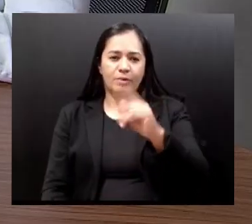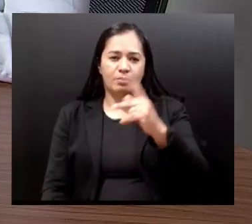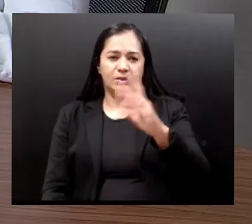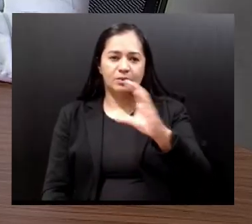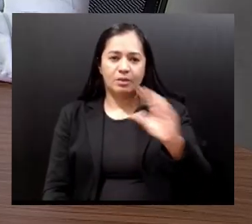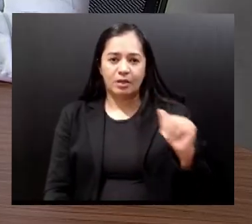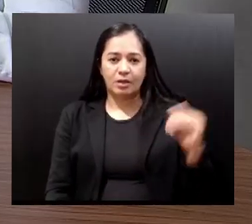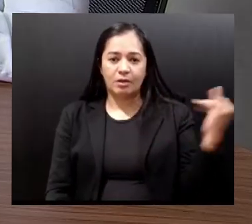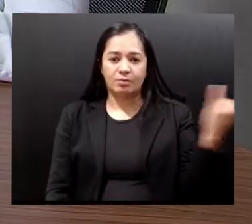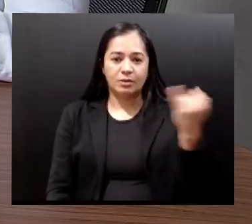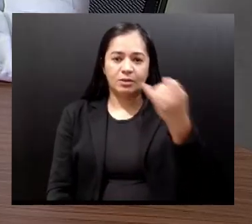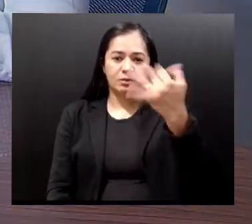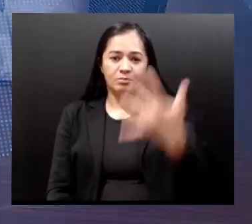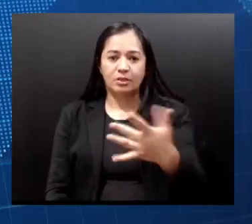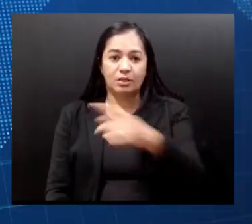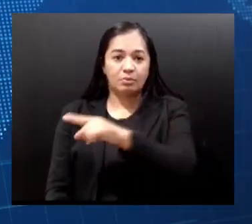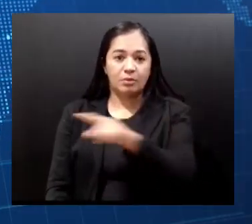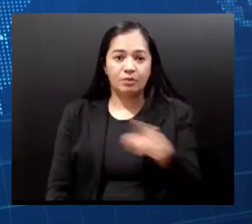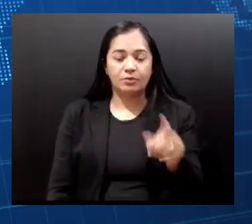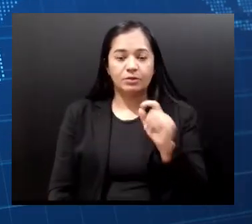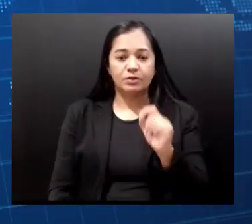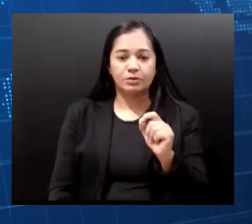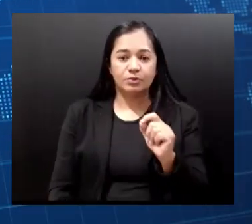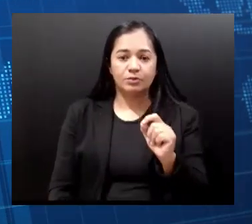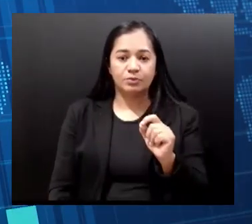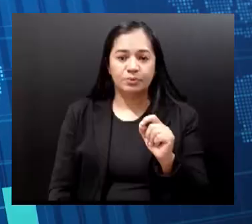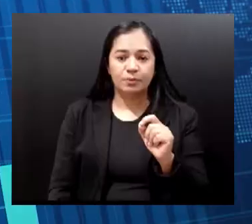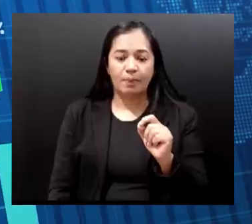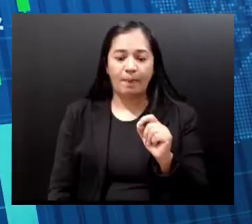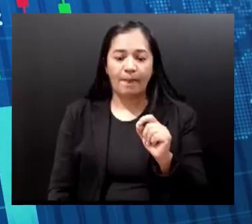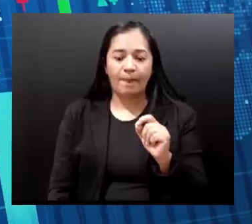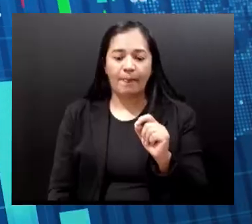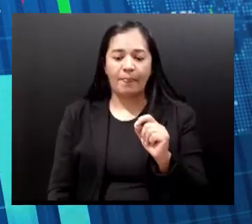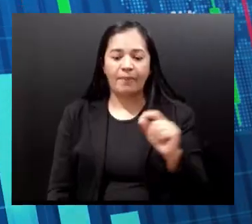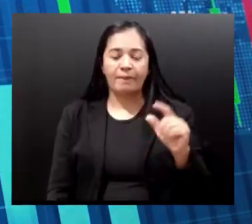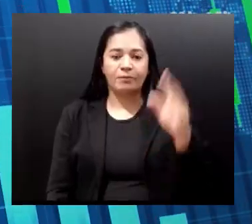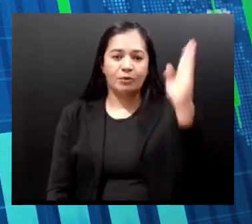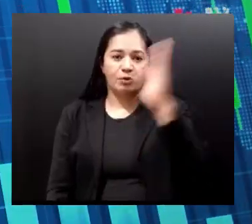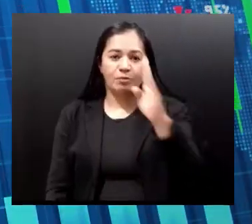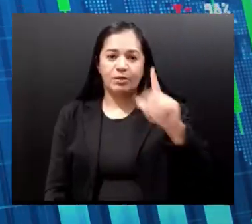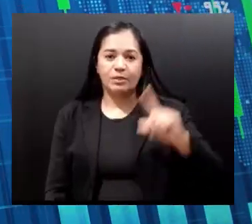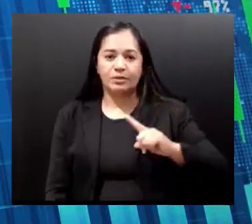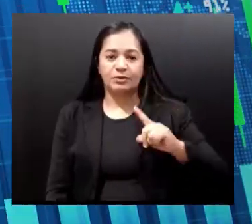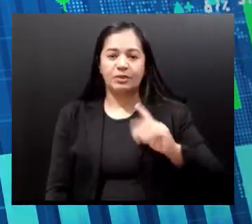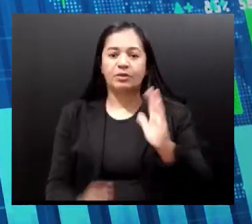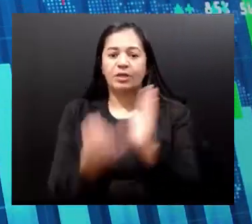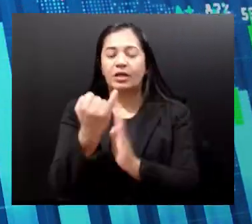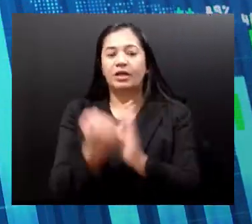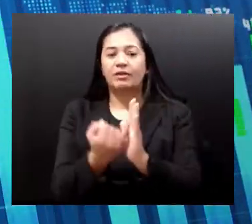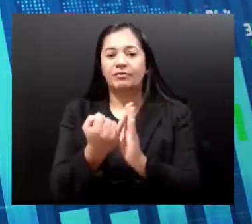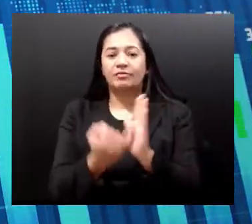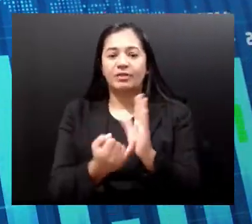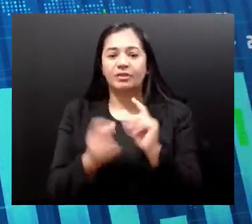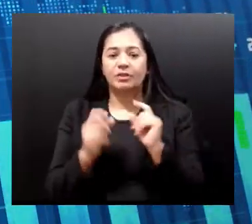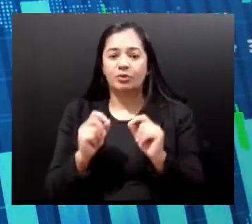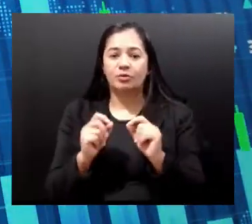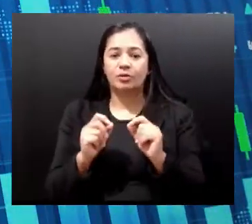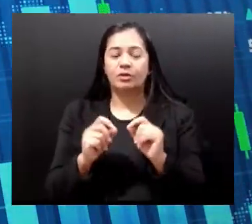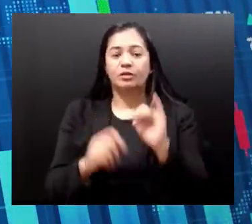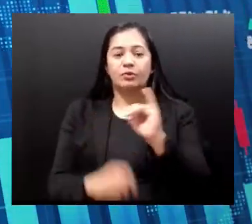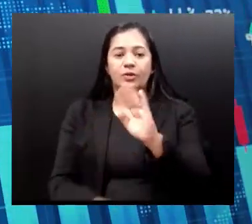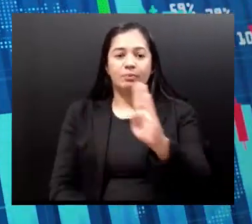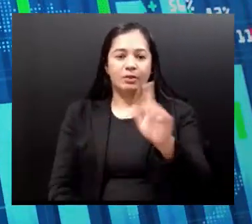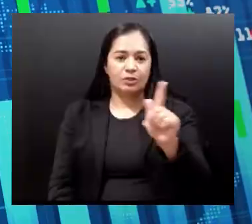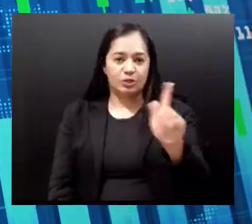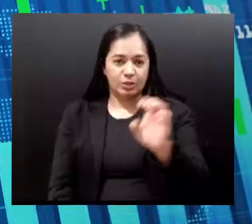nossos telespectadores que existem no Brasil 2 grandes índices de inflação. O principal, que é o IPCA, do IBGE, e também tem o